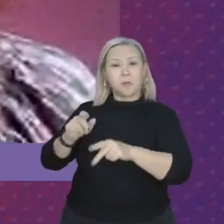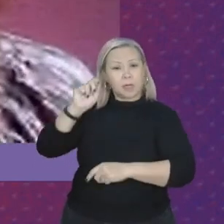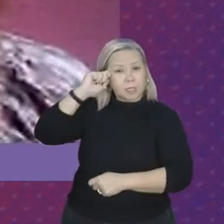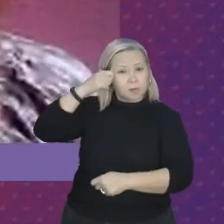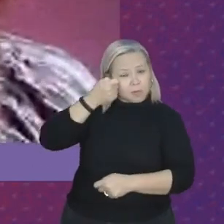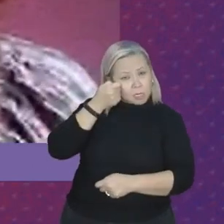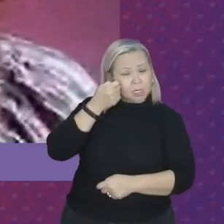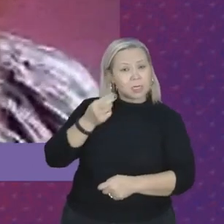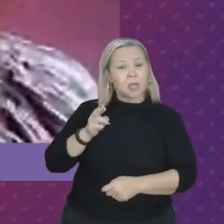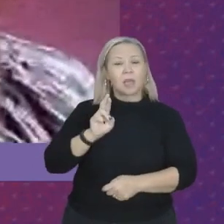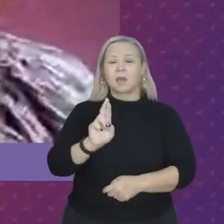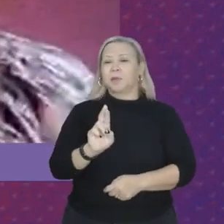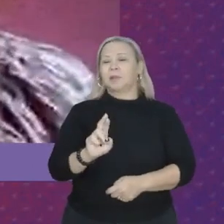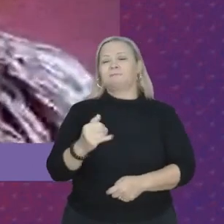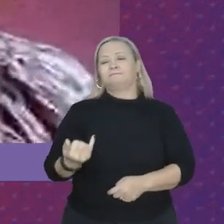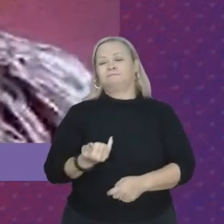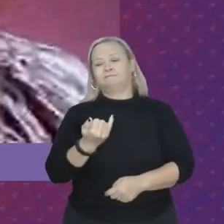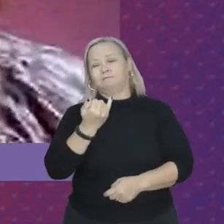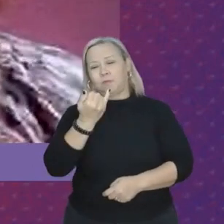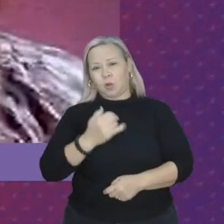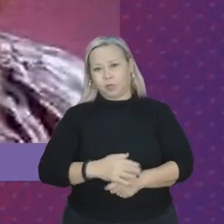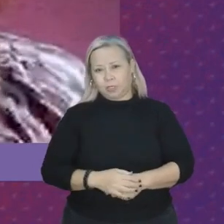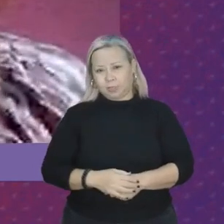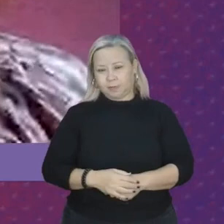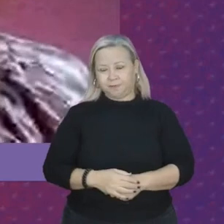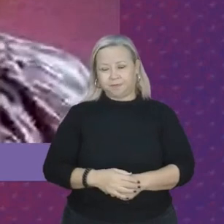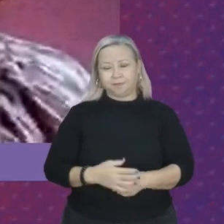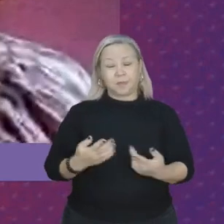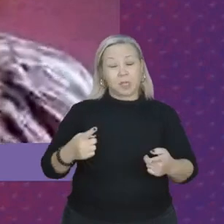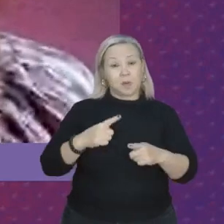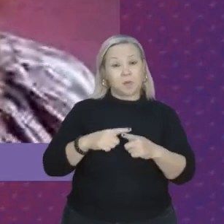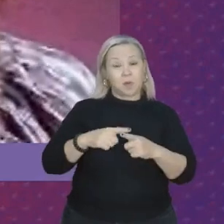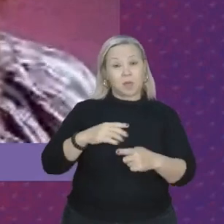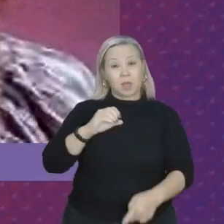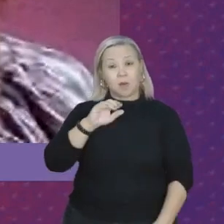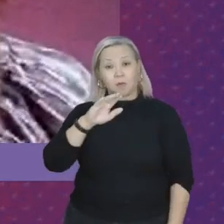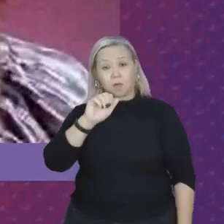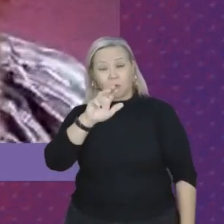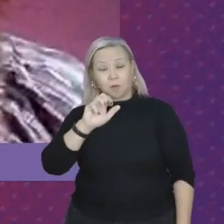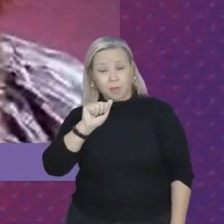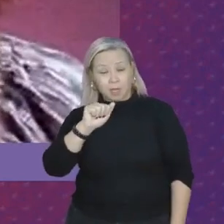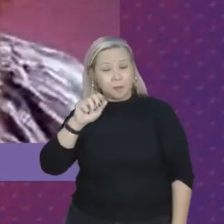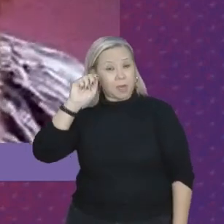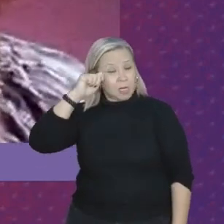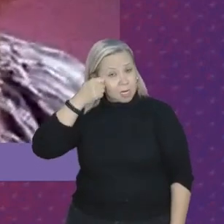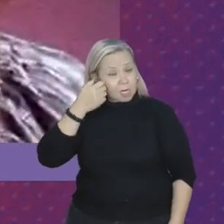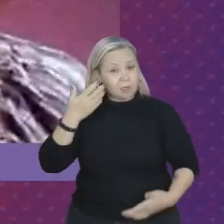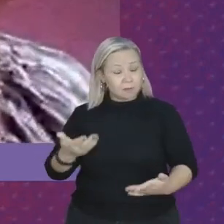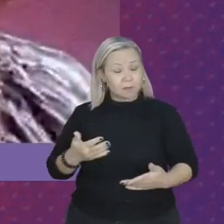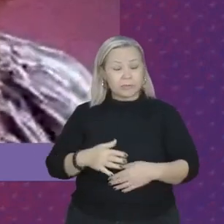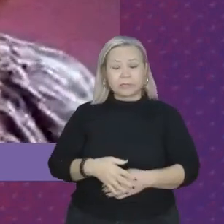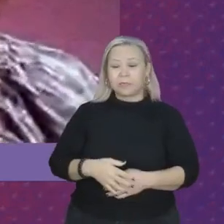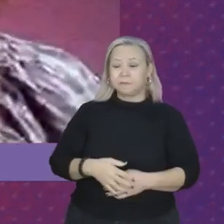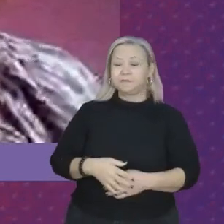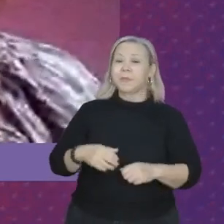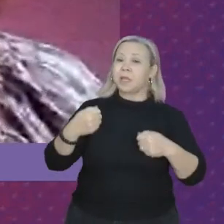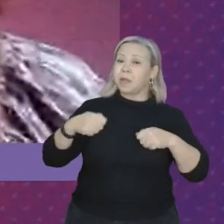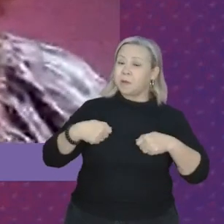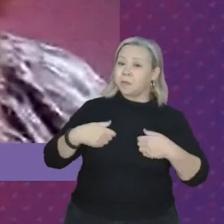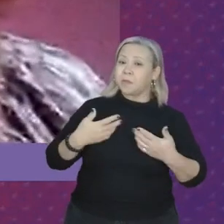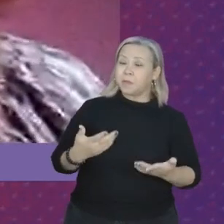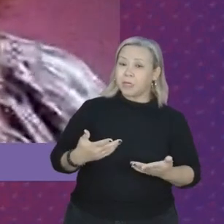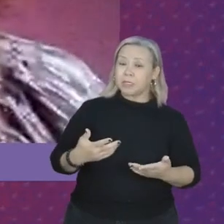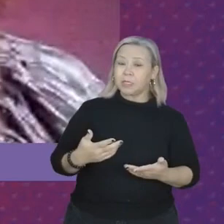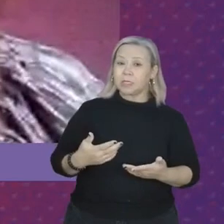assim, representatividade importa. E aí isso vale para todo mundo. Quando a gente vai construir uma mesa, não dá para ficar pensando, né, fazendo um discurso lindo e